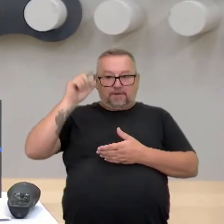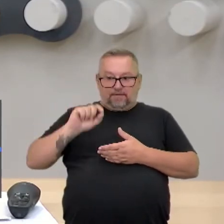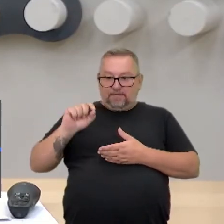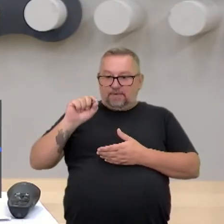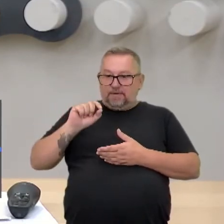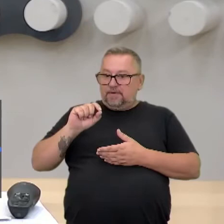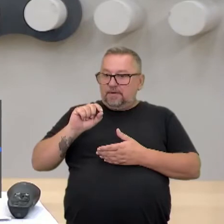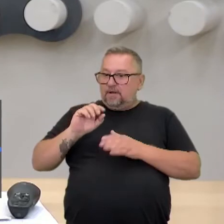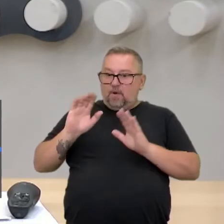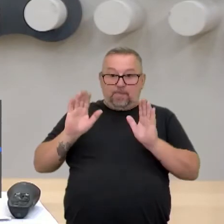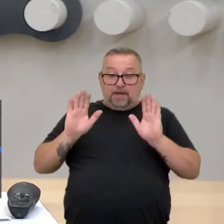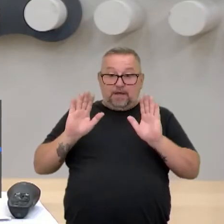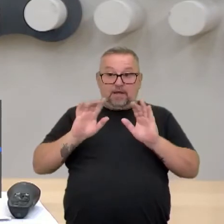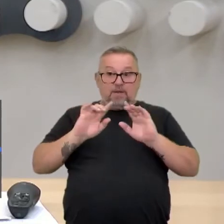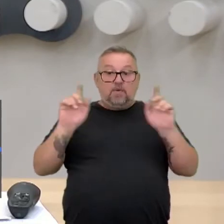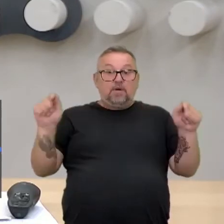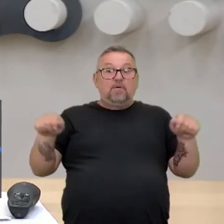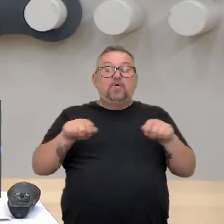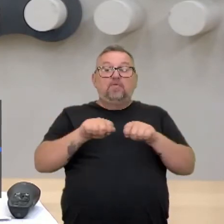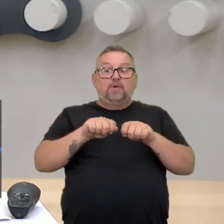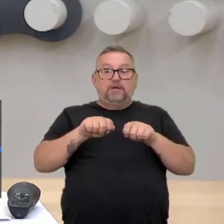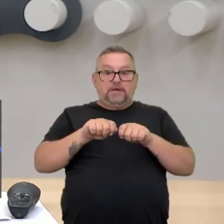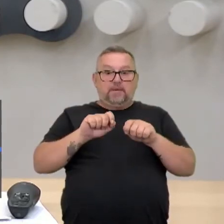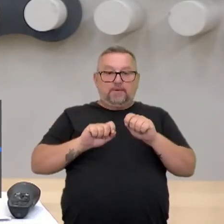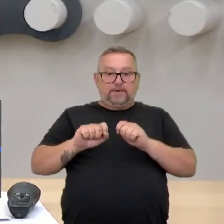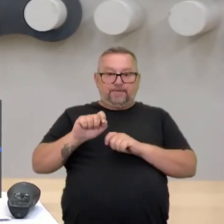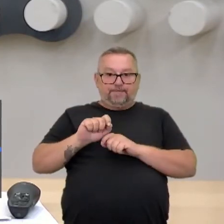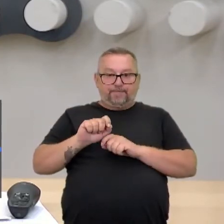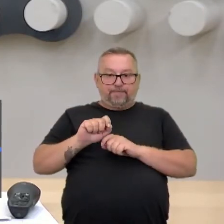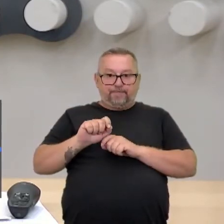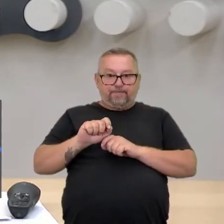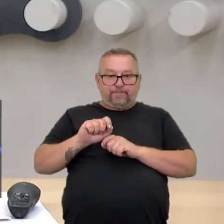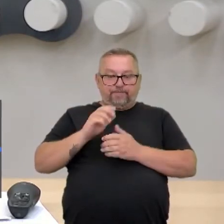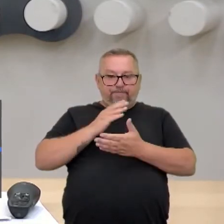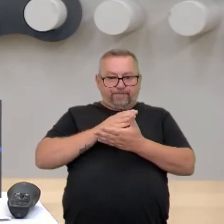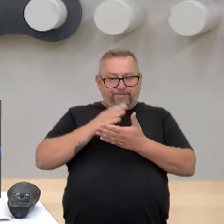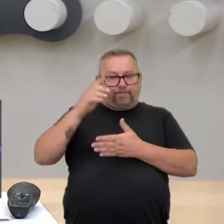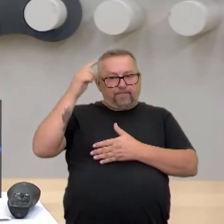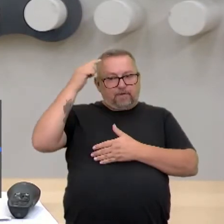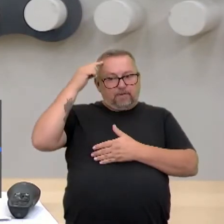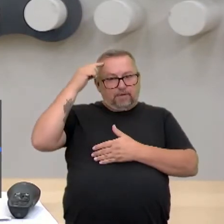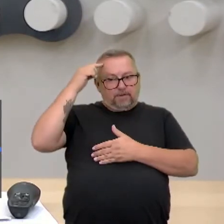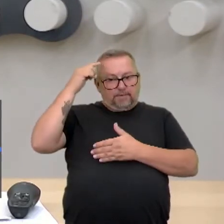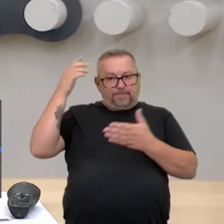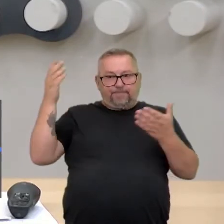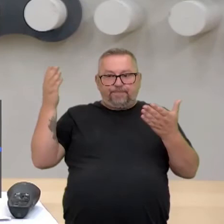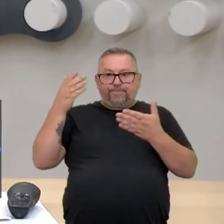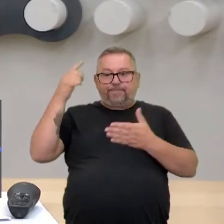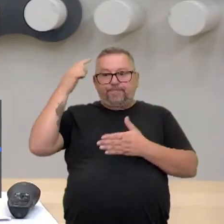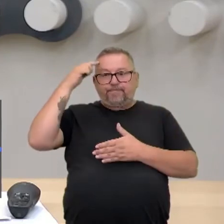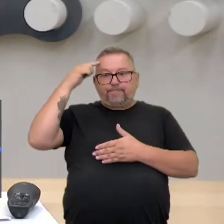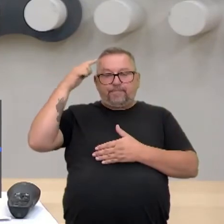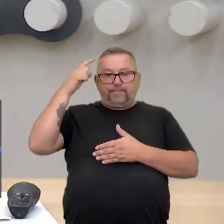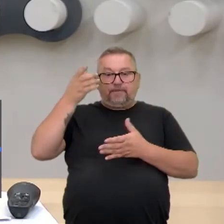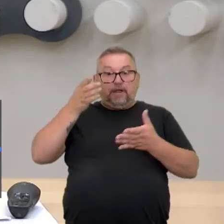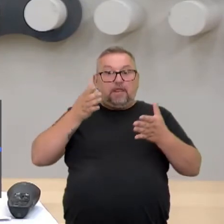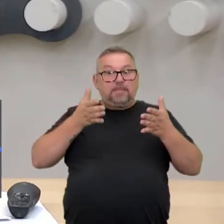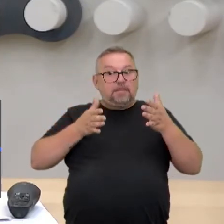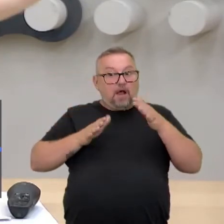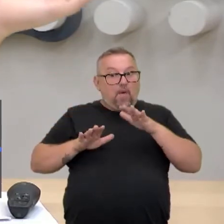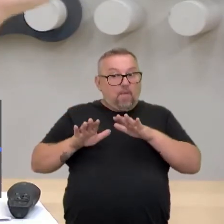seguinte bom o que eu posso fazer a partir dessa desse pensamento A partir dessa ideia de que